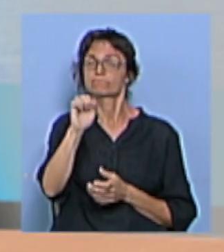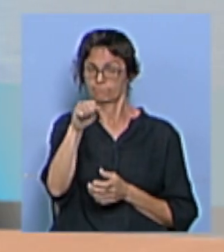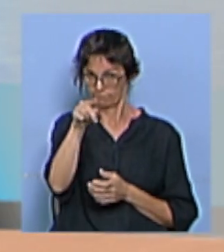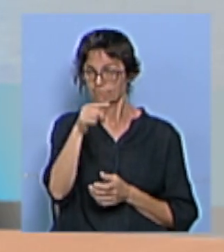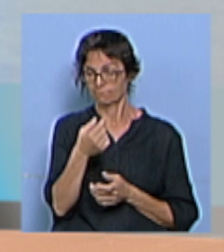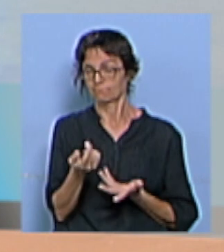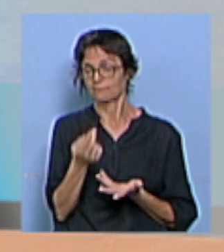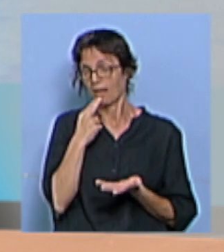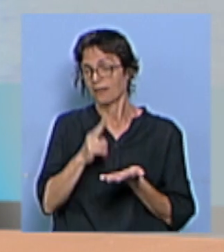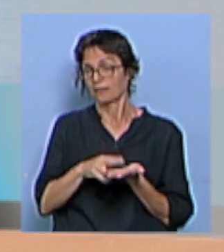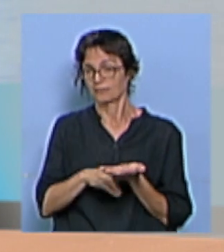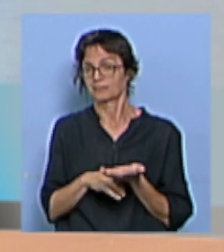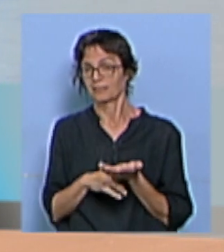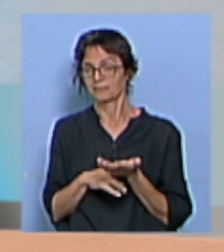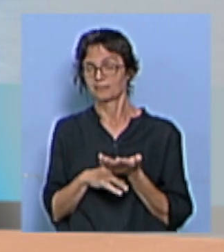acontece.